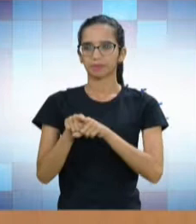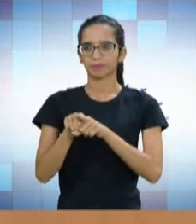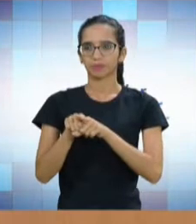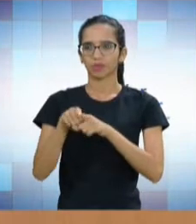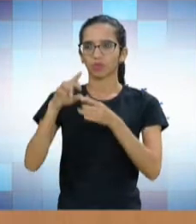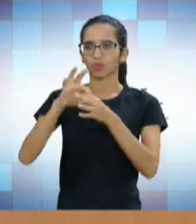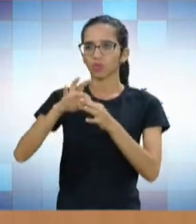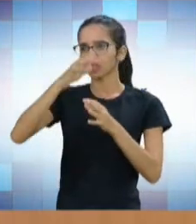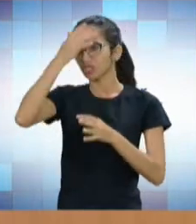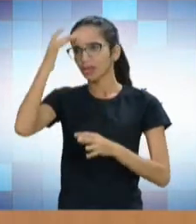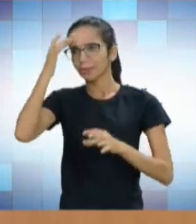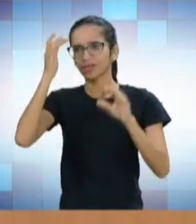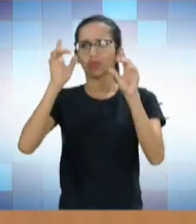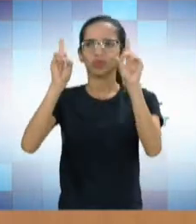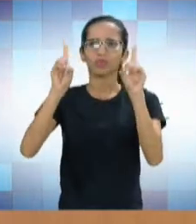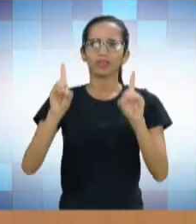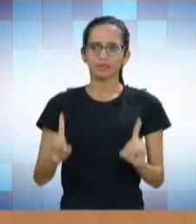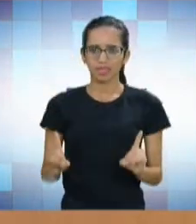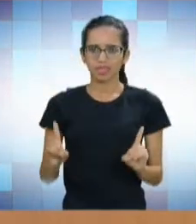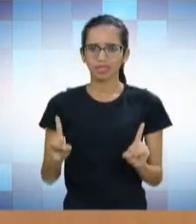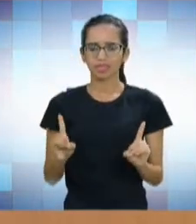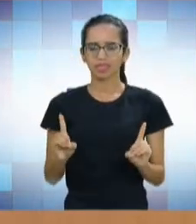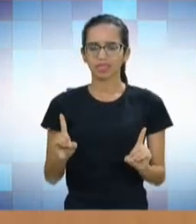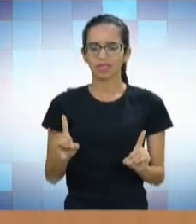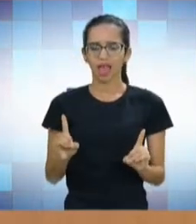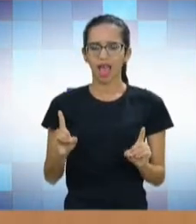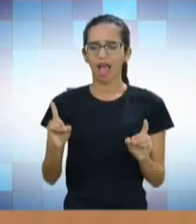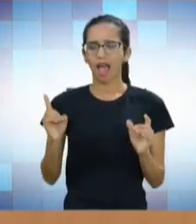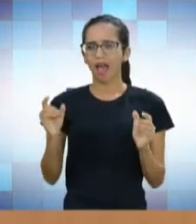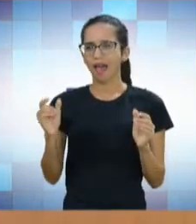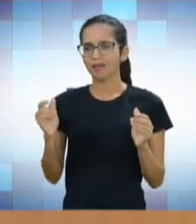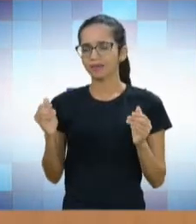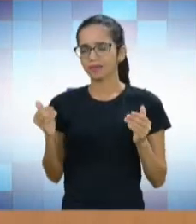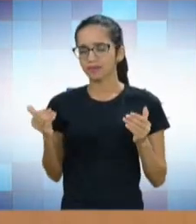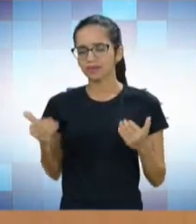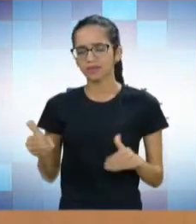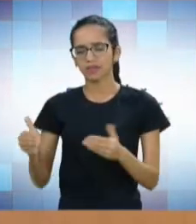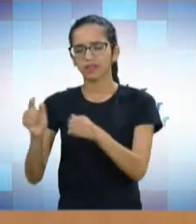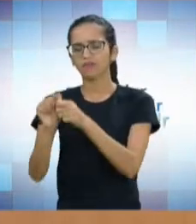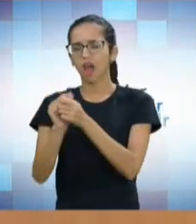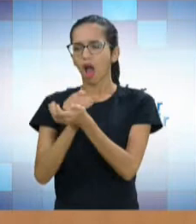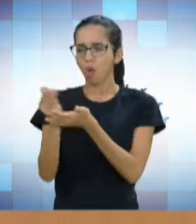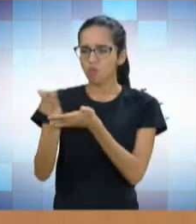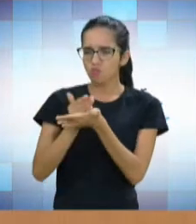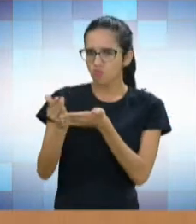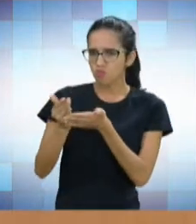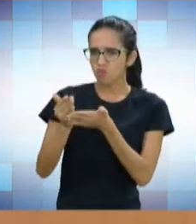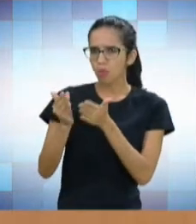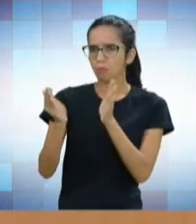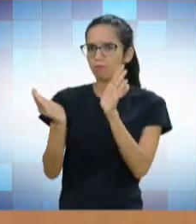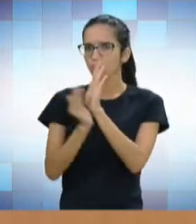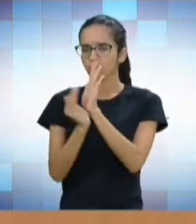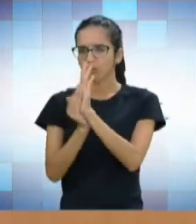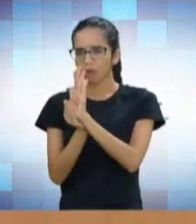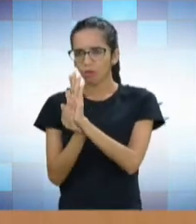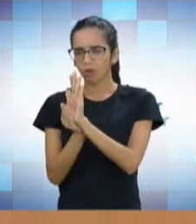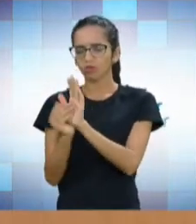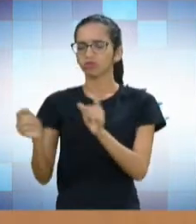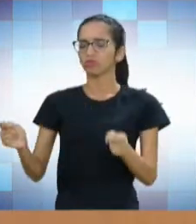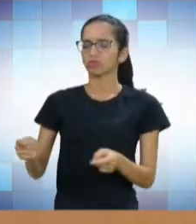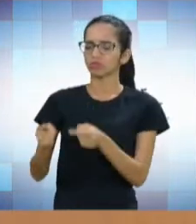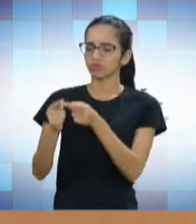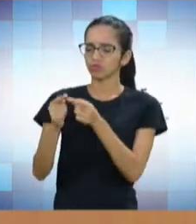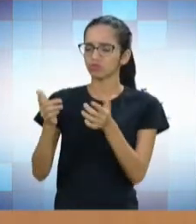de pessoas com deficiência é é a secretaria desenvolve algum projeto nessa área é